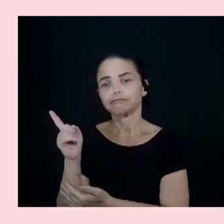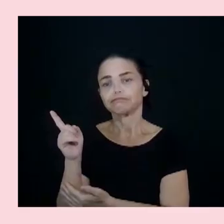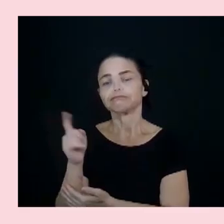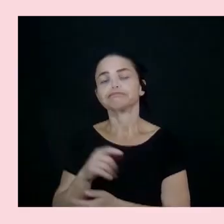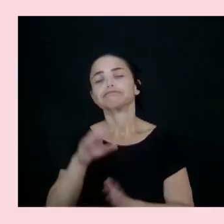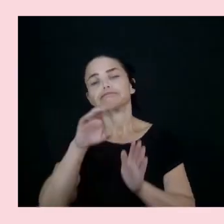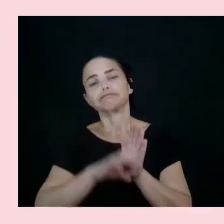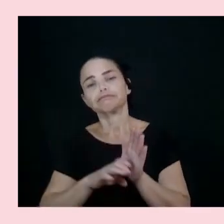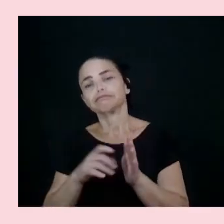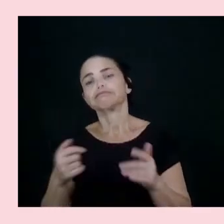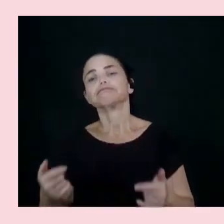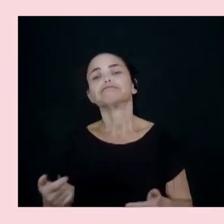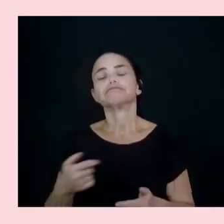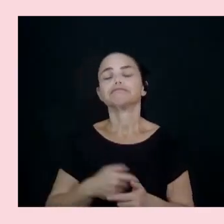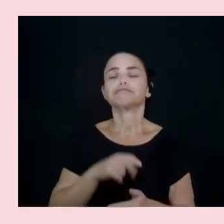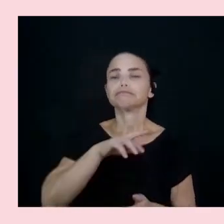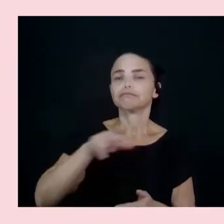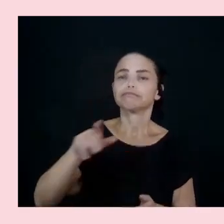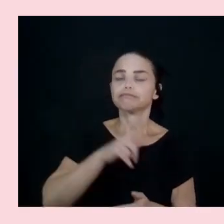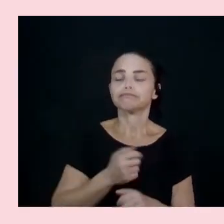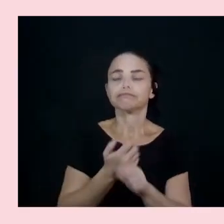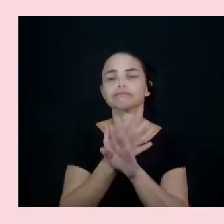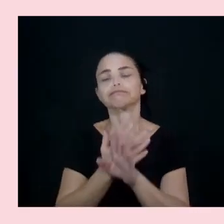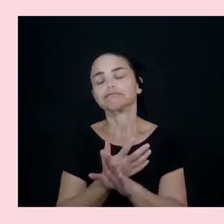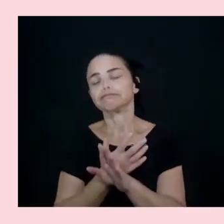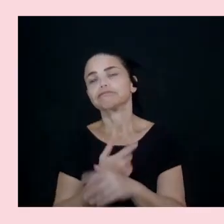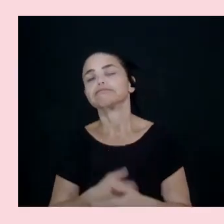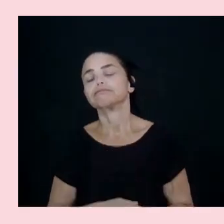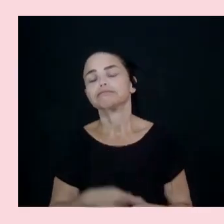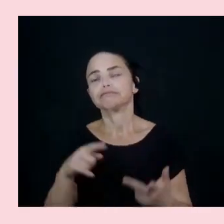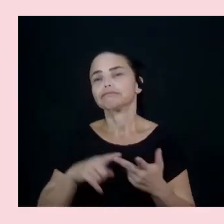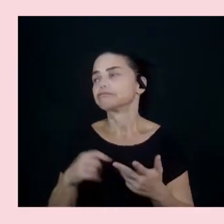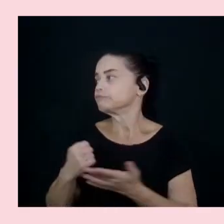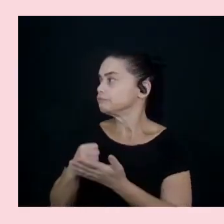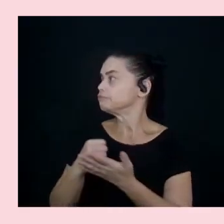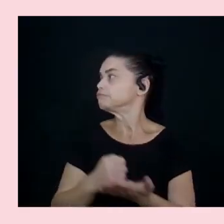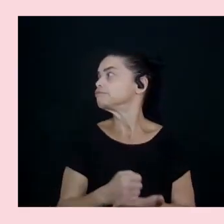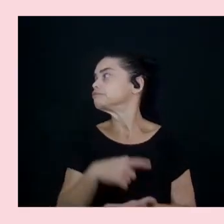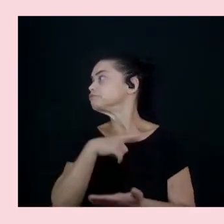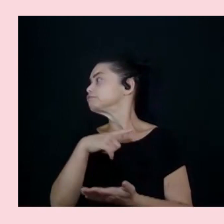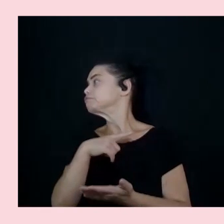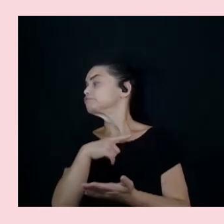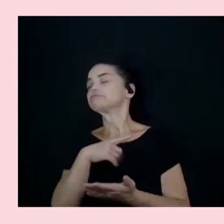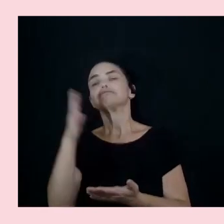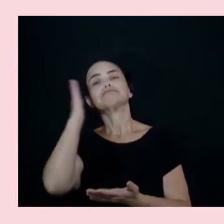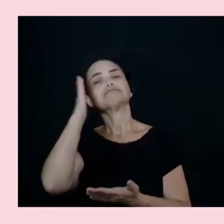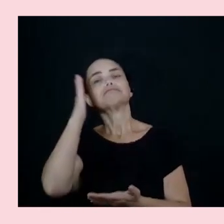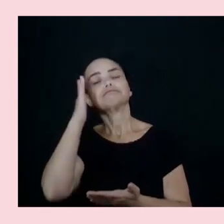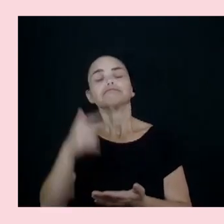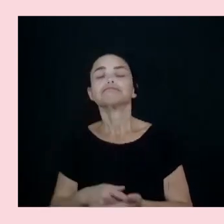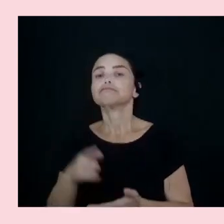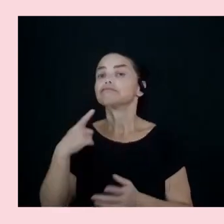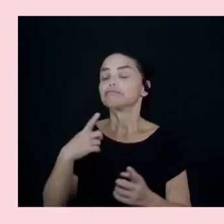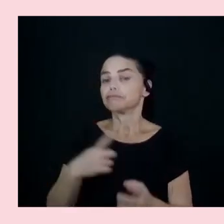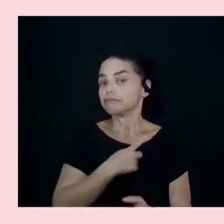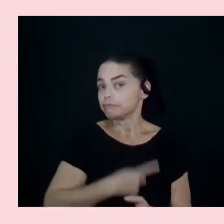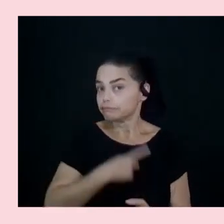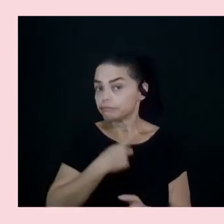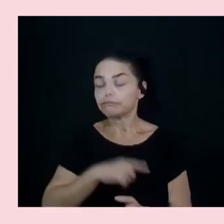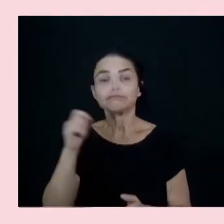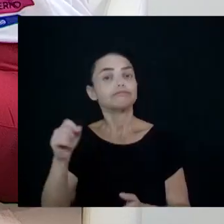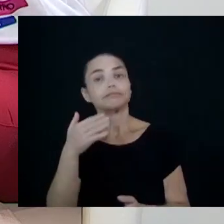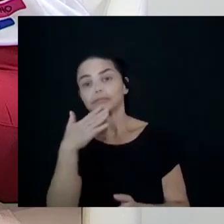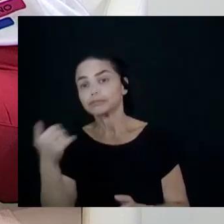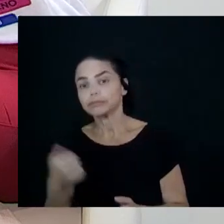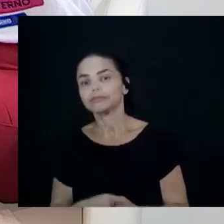a diferença da comunidade online e virtual e ajuda essa mulher a ter esse discernimento de ver, naquele momento, para ela, o que é melhor. Deixa eu São dar as uma